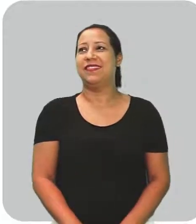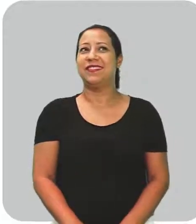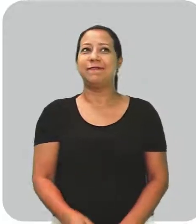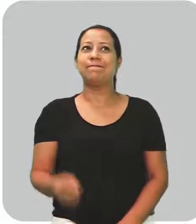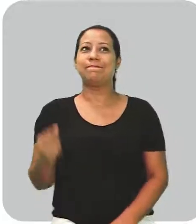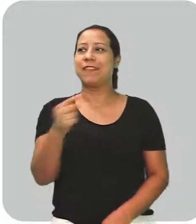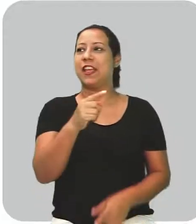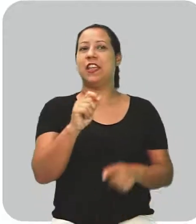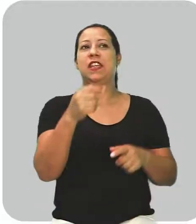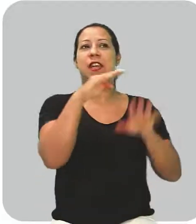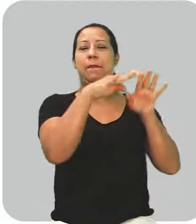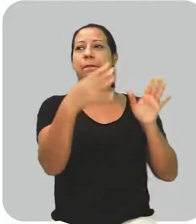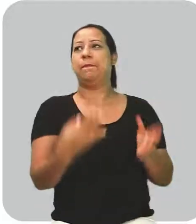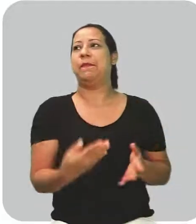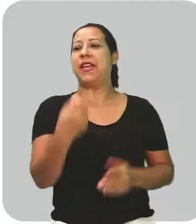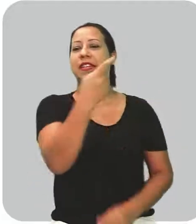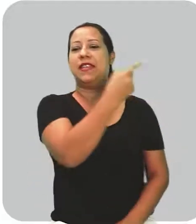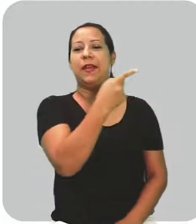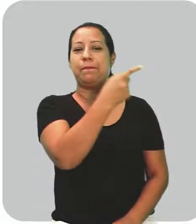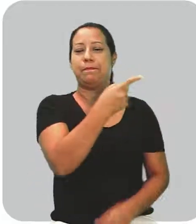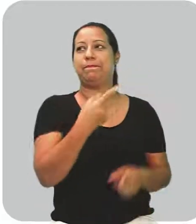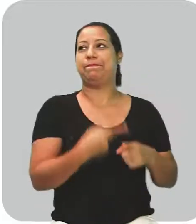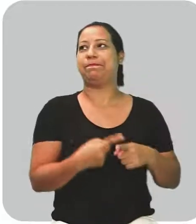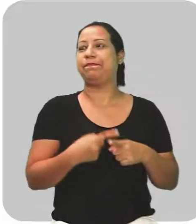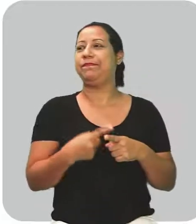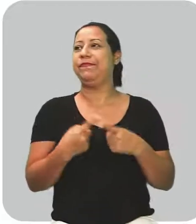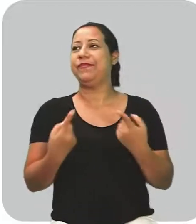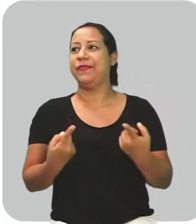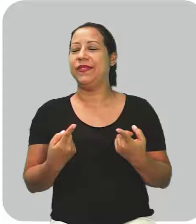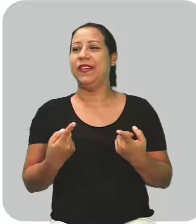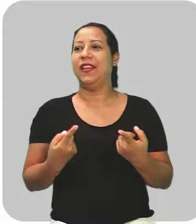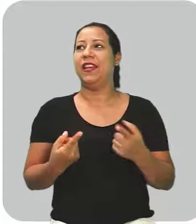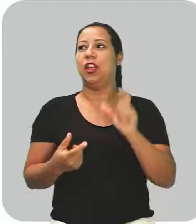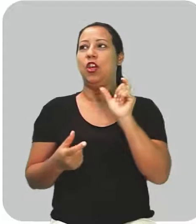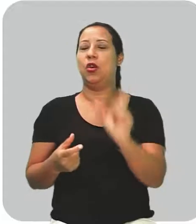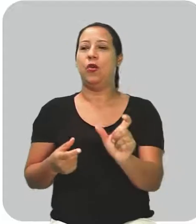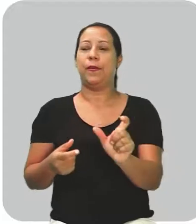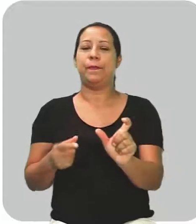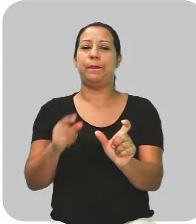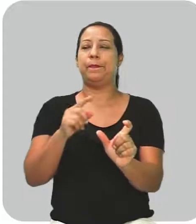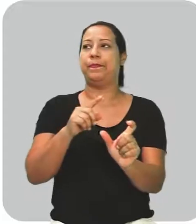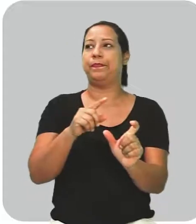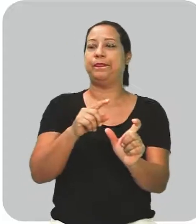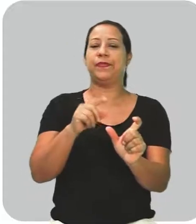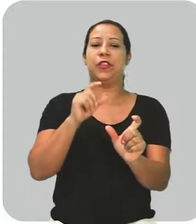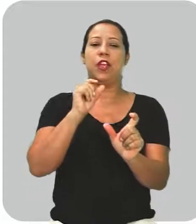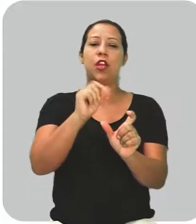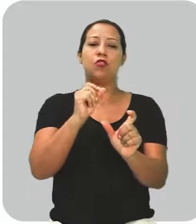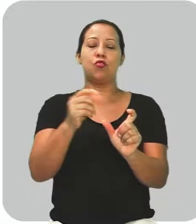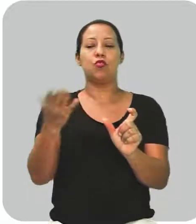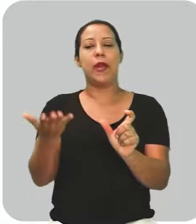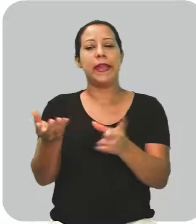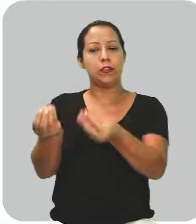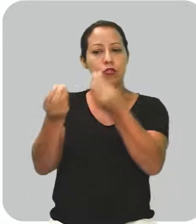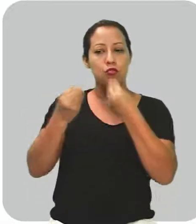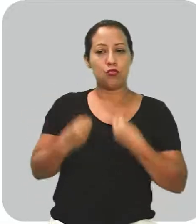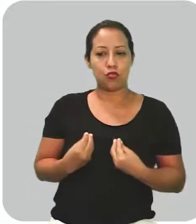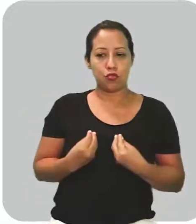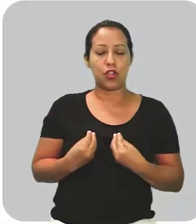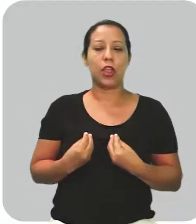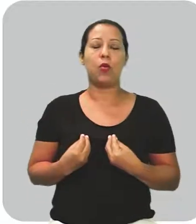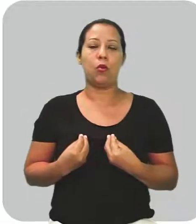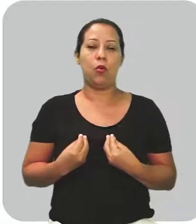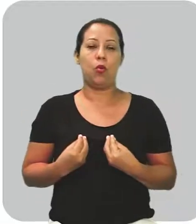esse as aqui, não, esse a não é acraseado. Chegou a encomenda, né? Então, nós vamos